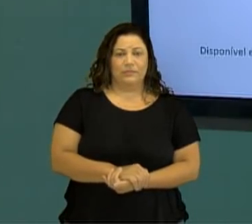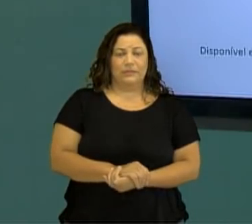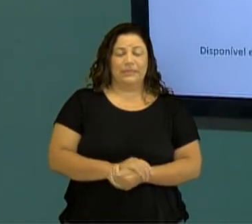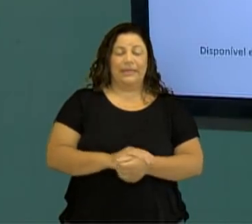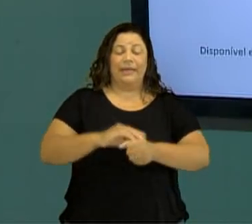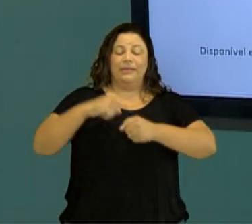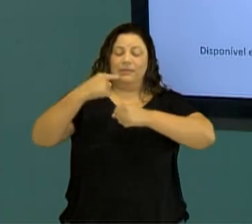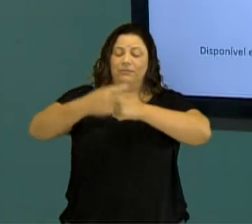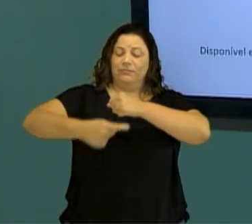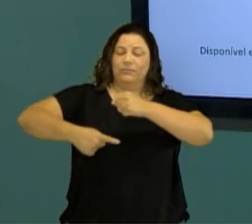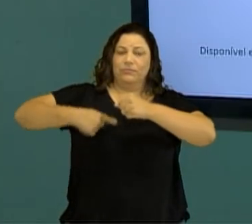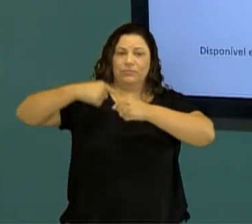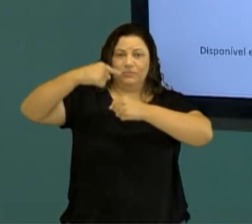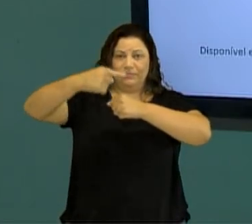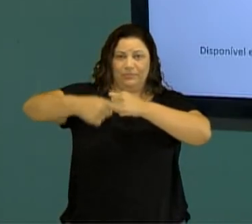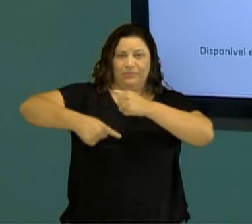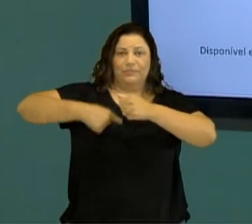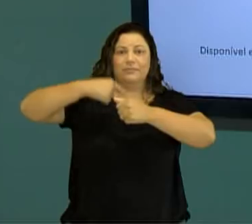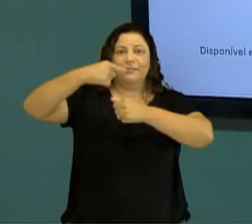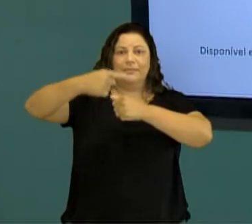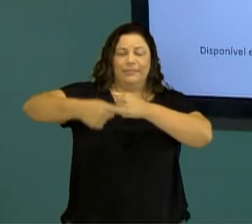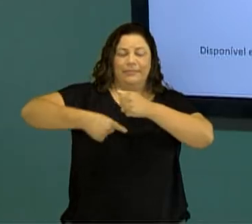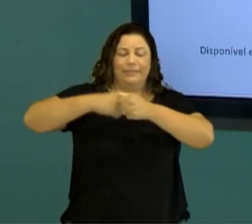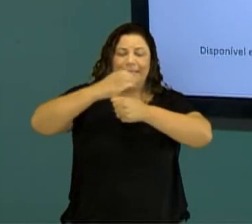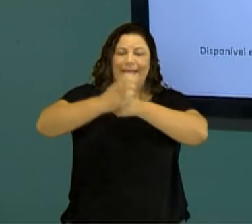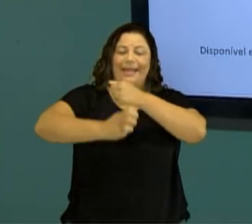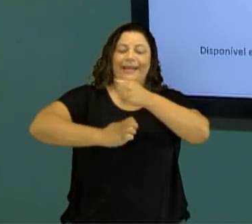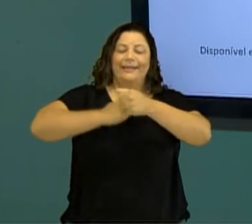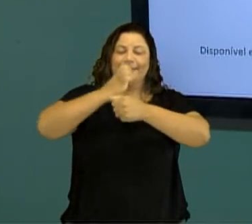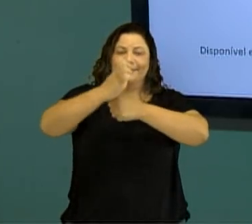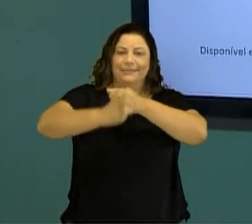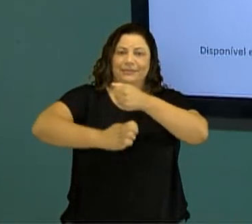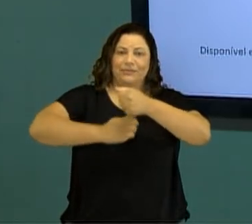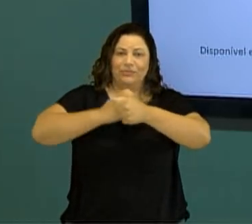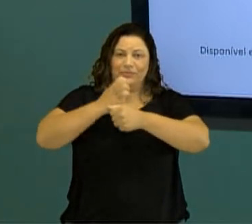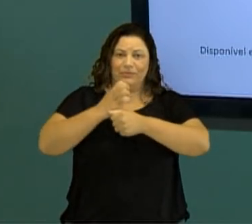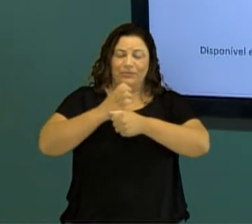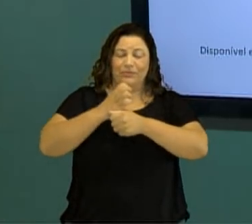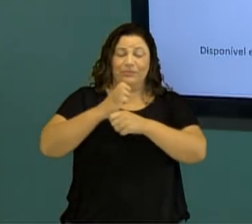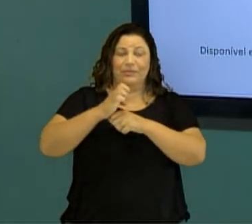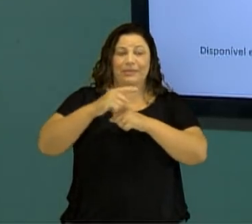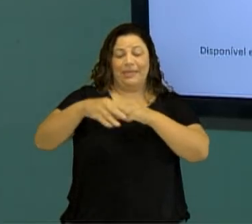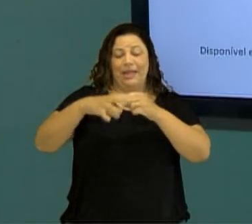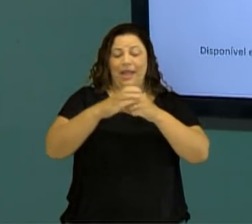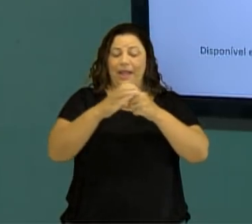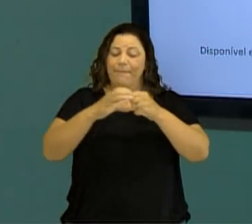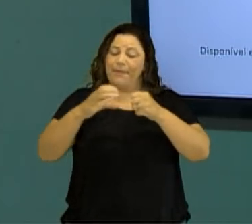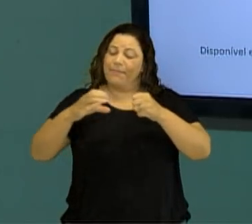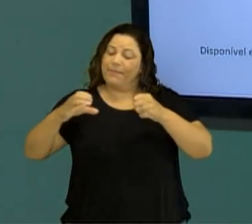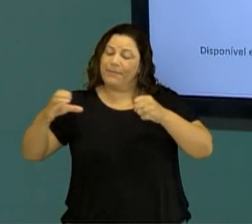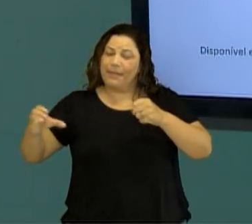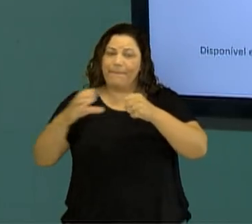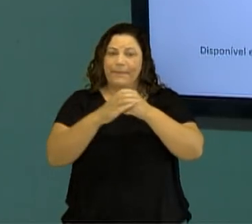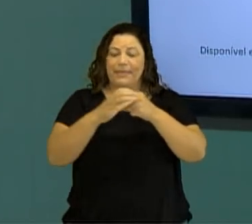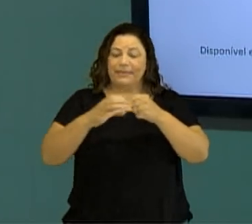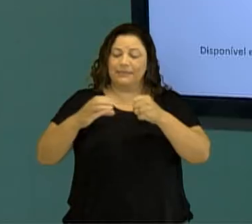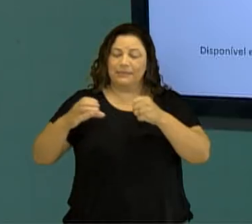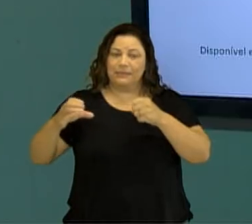eletrônicas formadas pela eletrosfera. O que é que nós temos na eletrosfera? Camadas